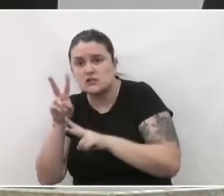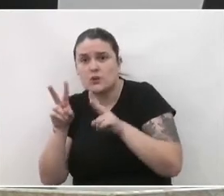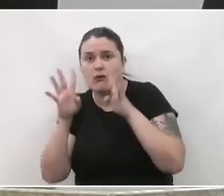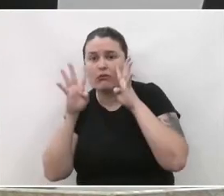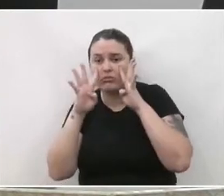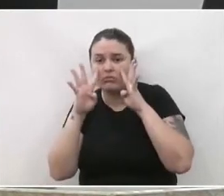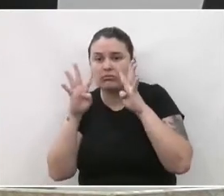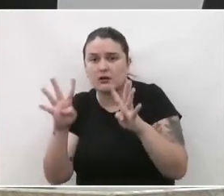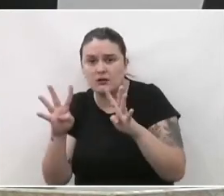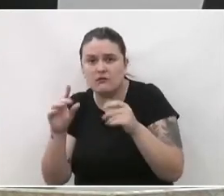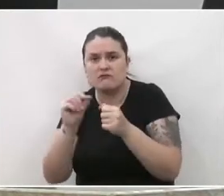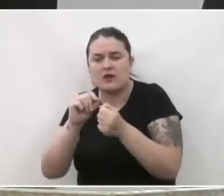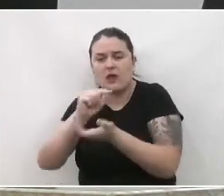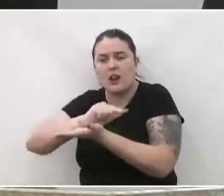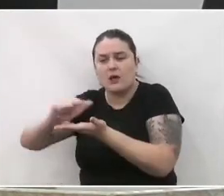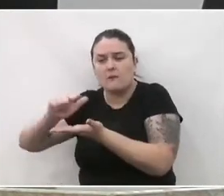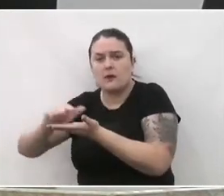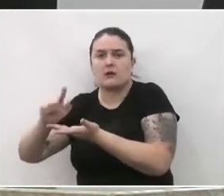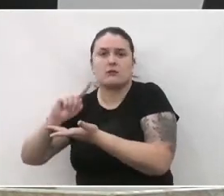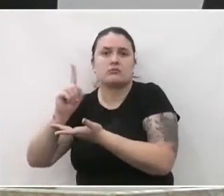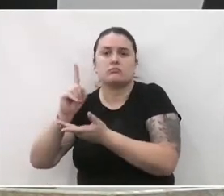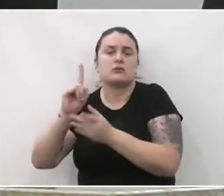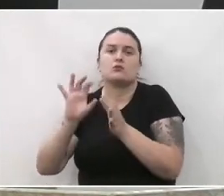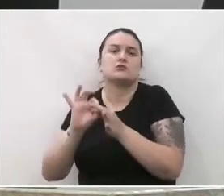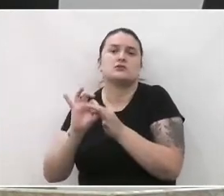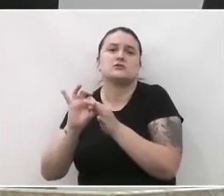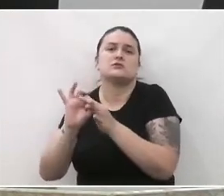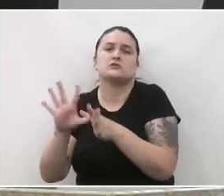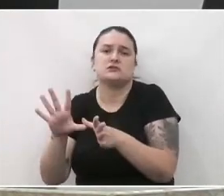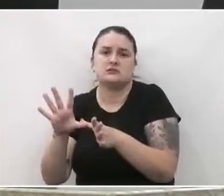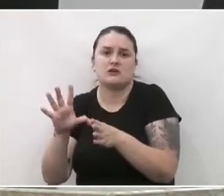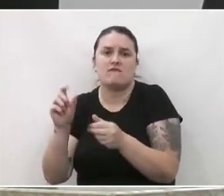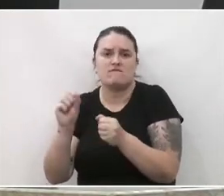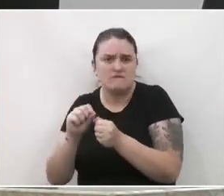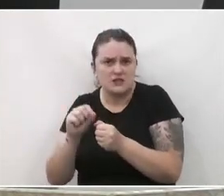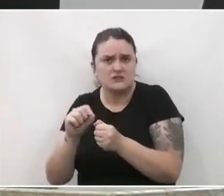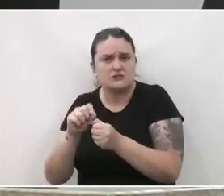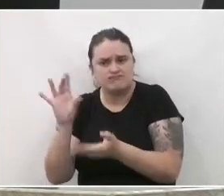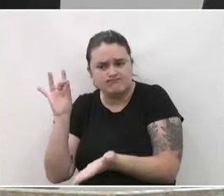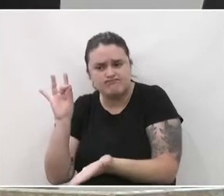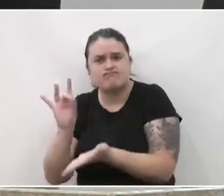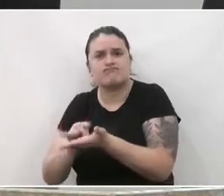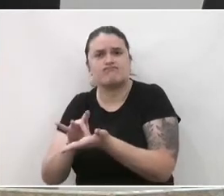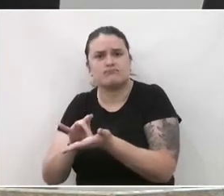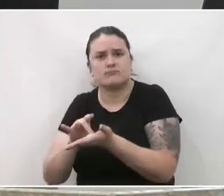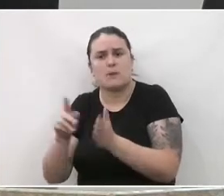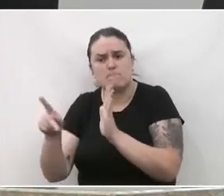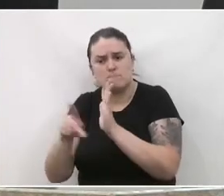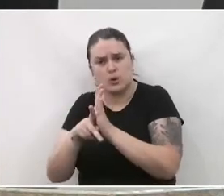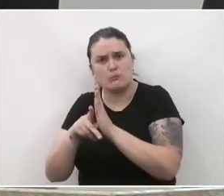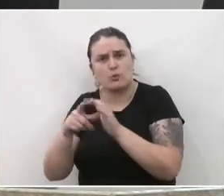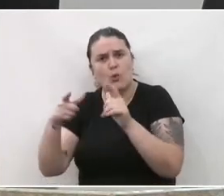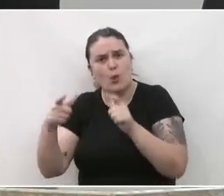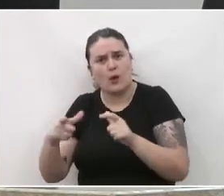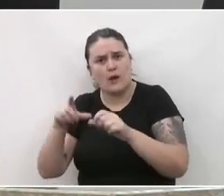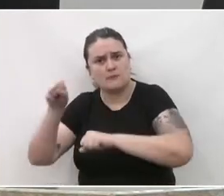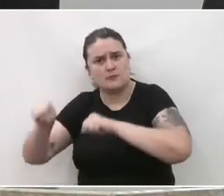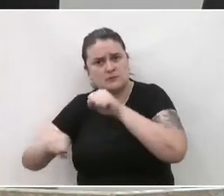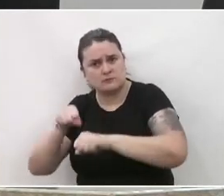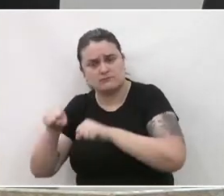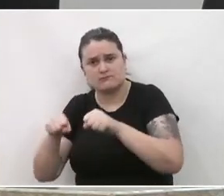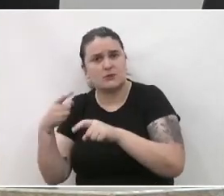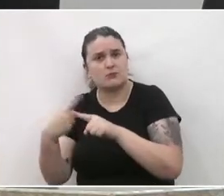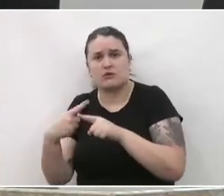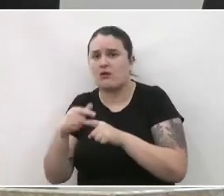cuidado, feito uma limpeza, que não deixem de concretizar essa ciclovia, porque realmente ela